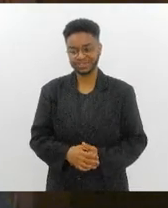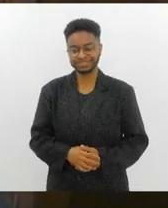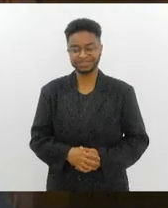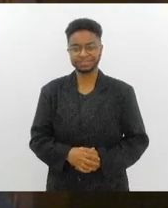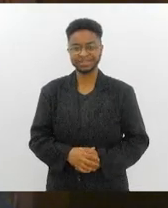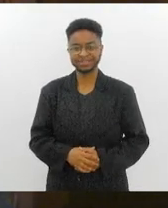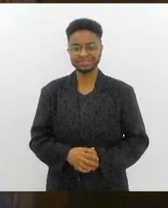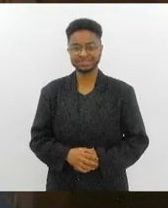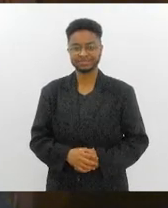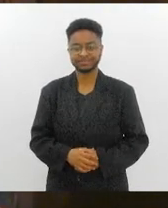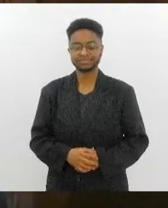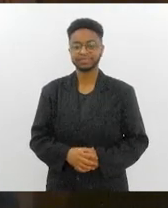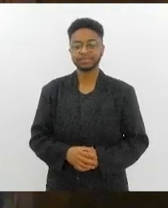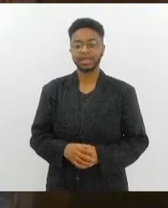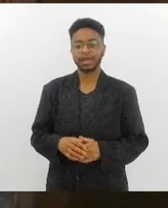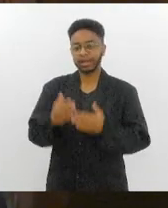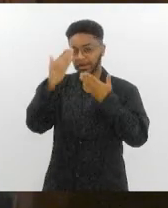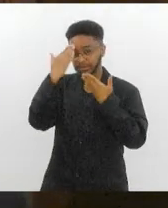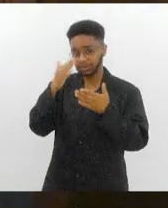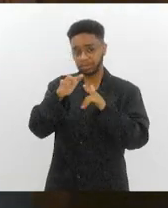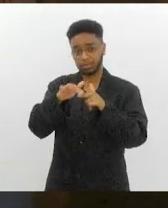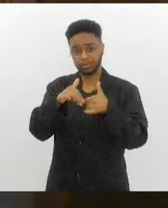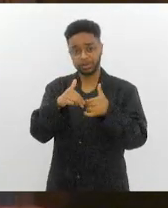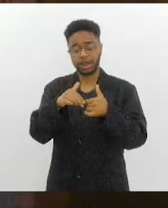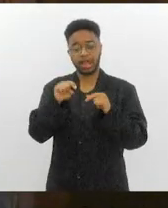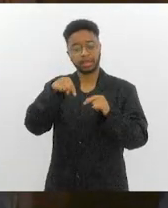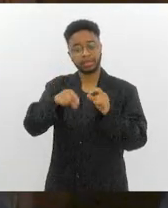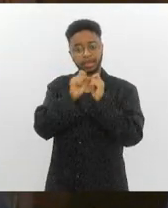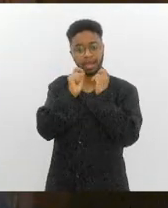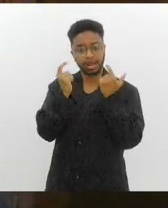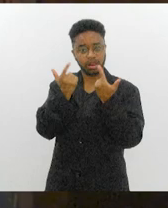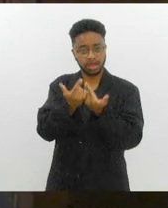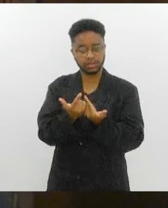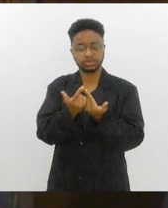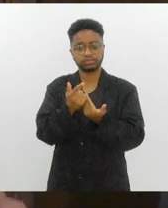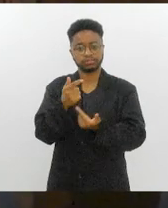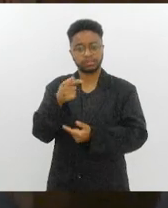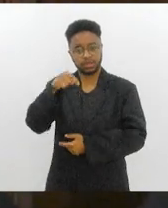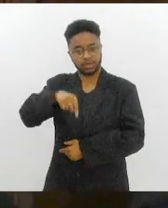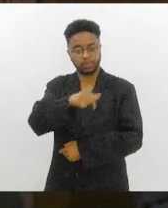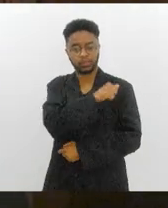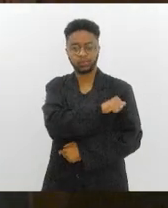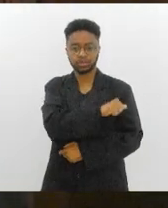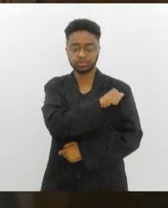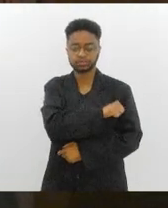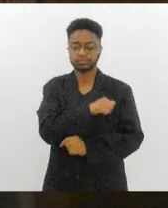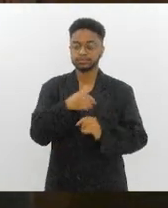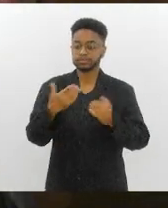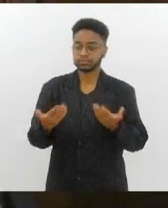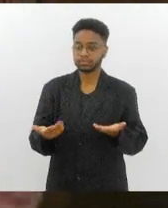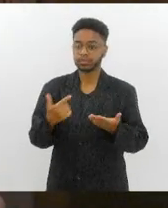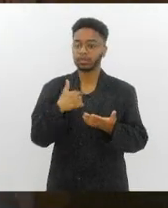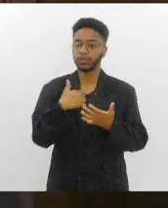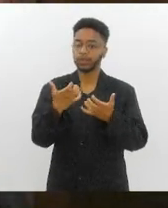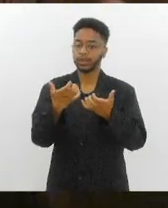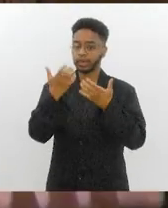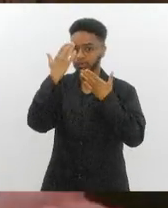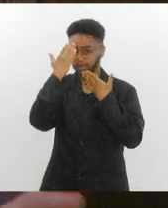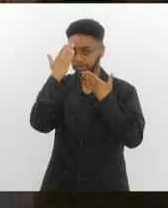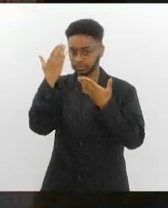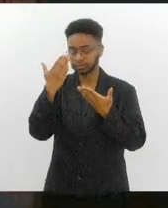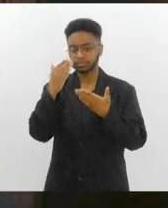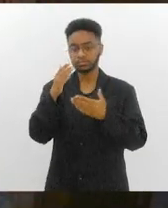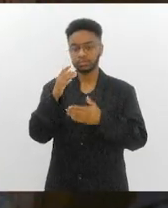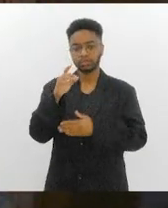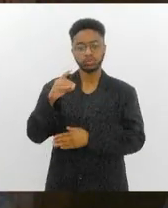nos dada por essa Assembleia, pela essa Casa do Povo do Rio de Janeiro. E eu quero muito agradecer a todos os